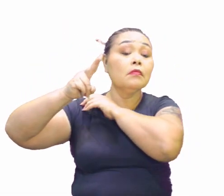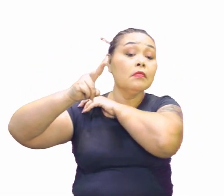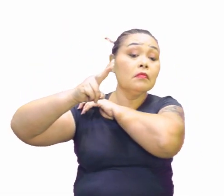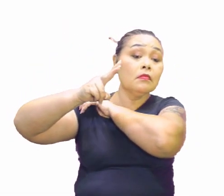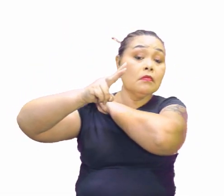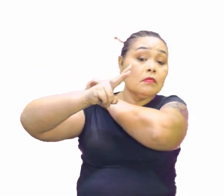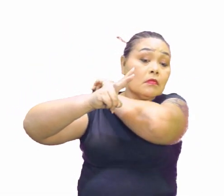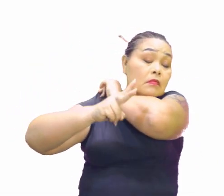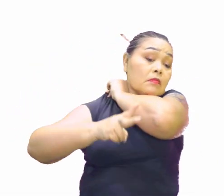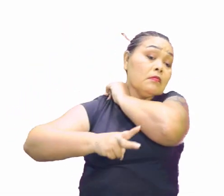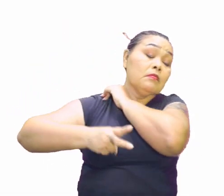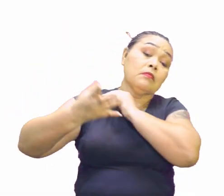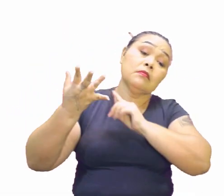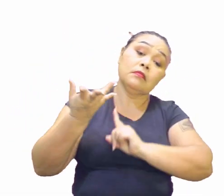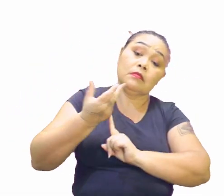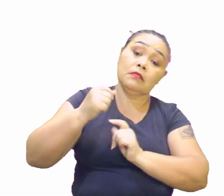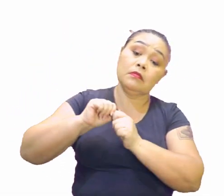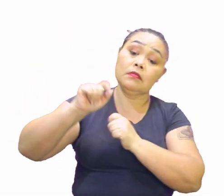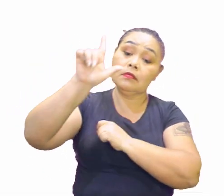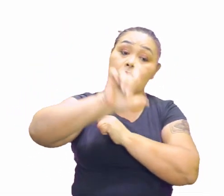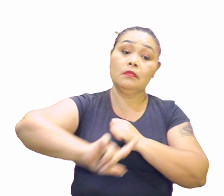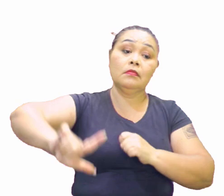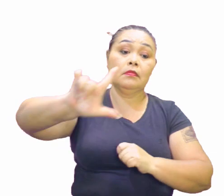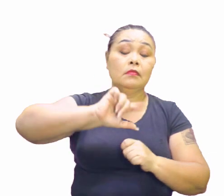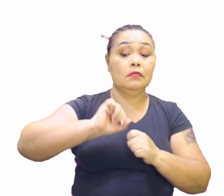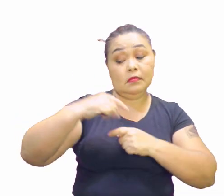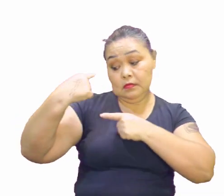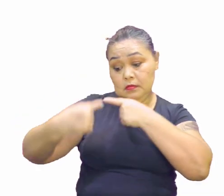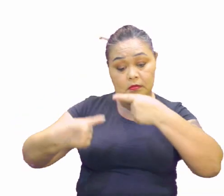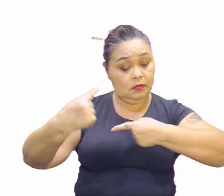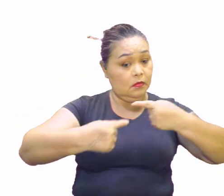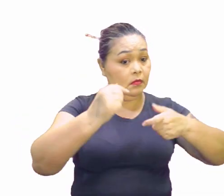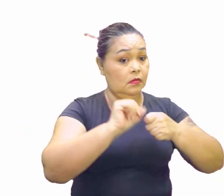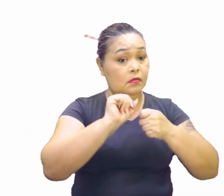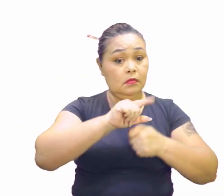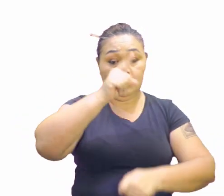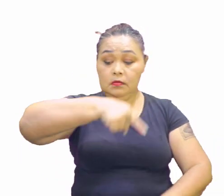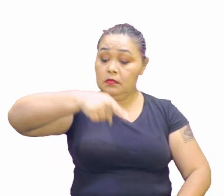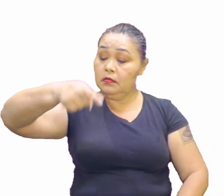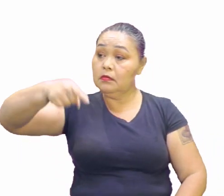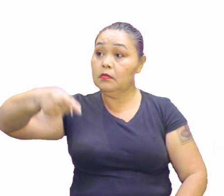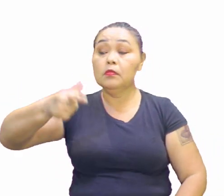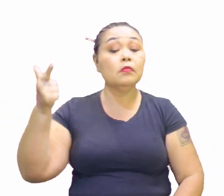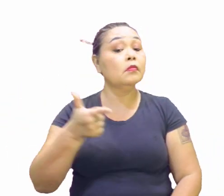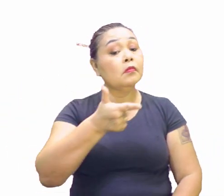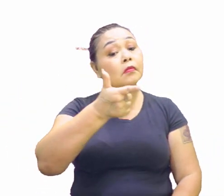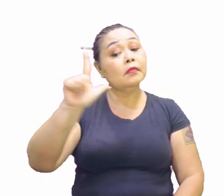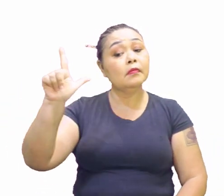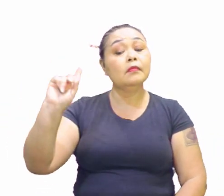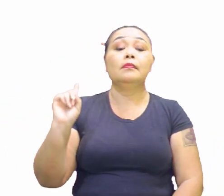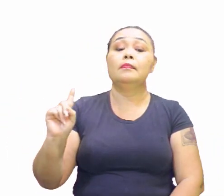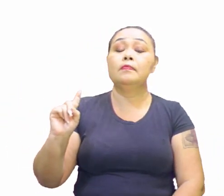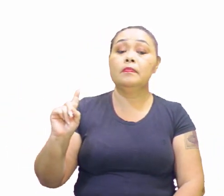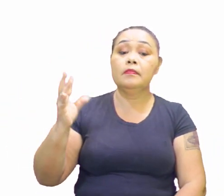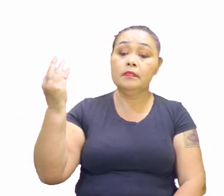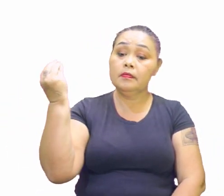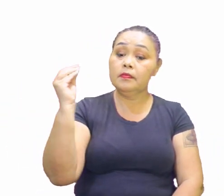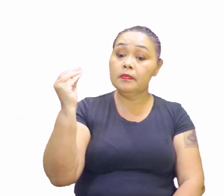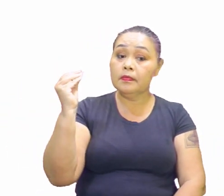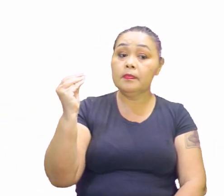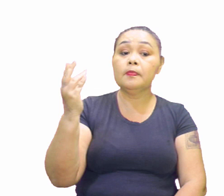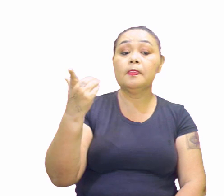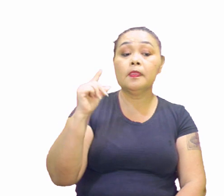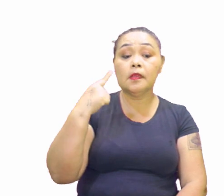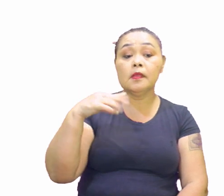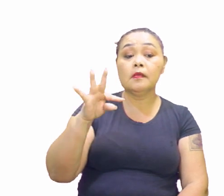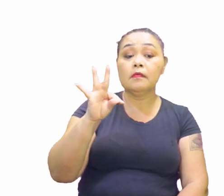a arte, a literatura, a política, dados estatísticos, entre outros. Exatamente, né? Uma